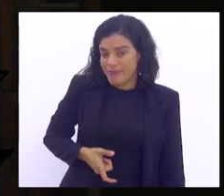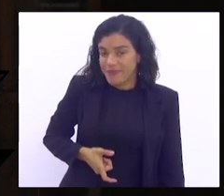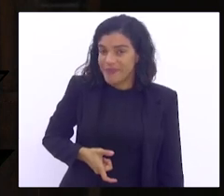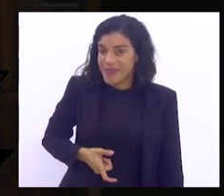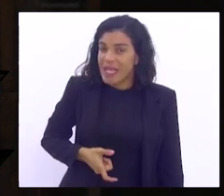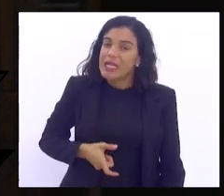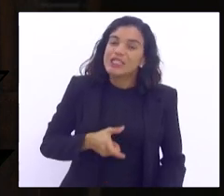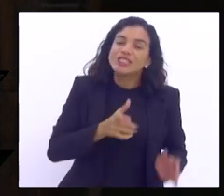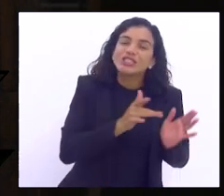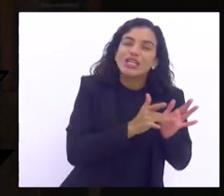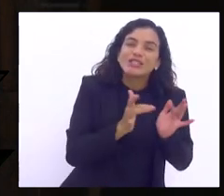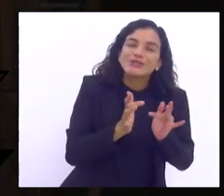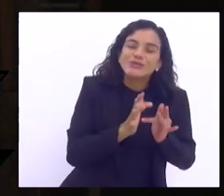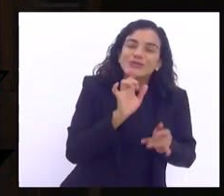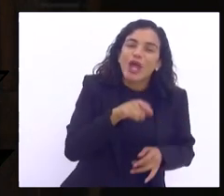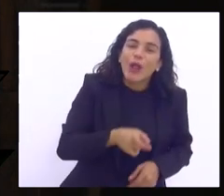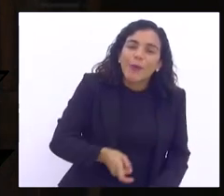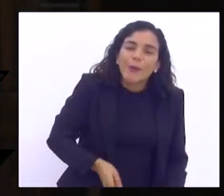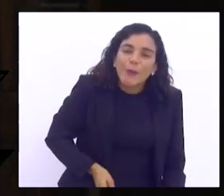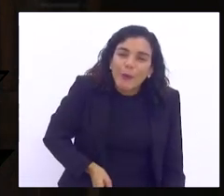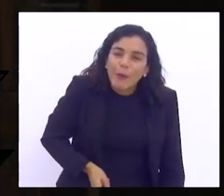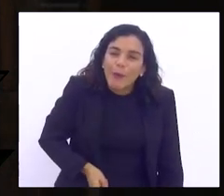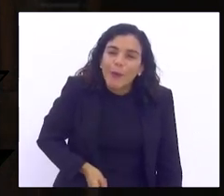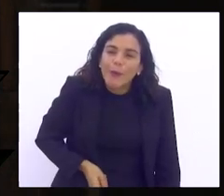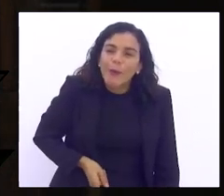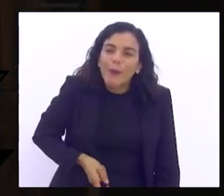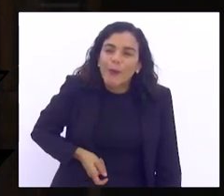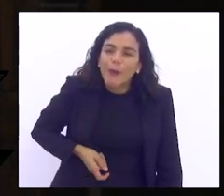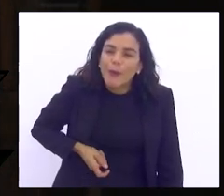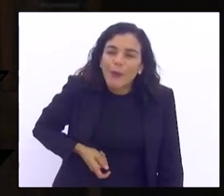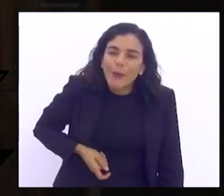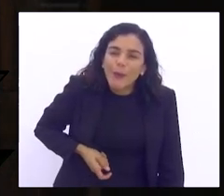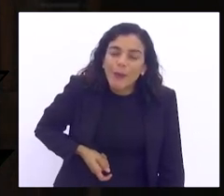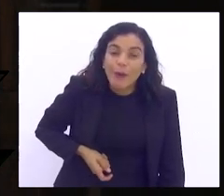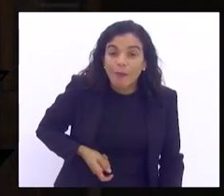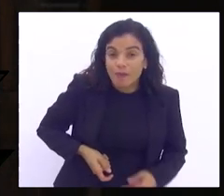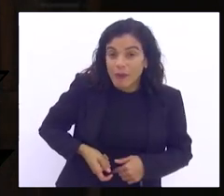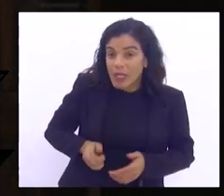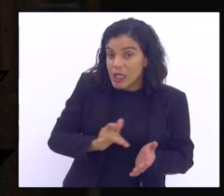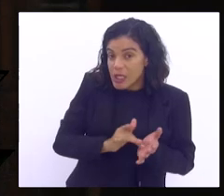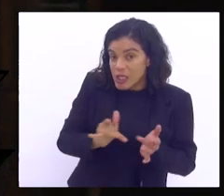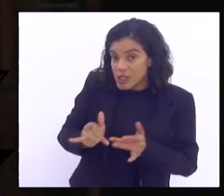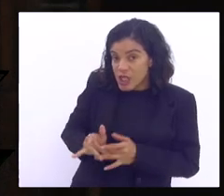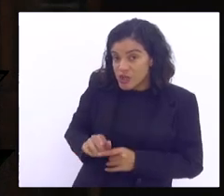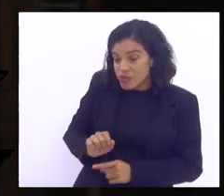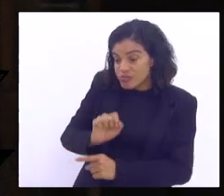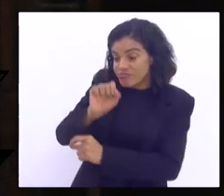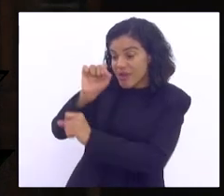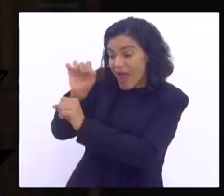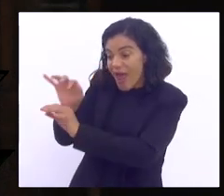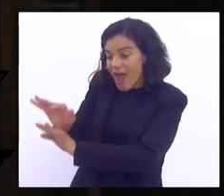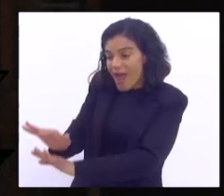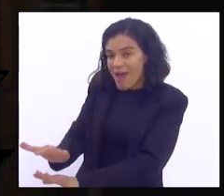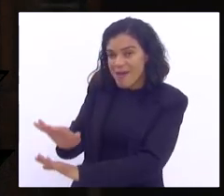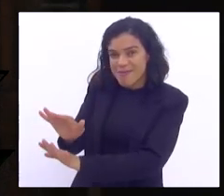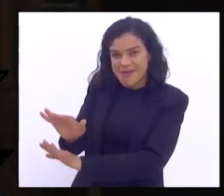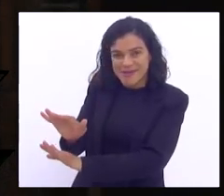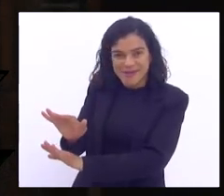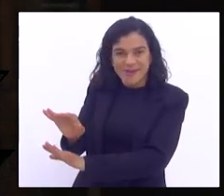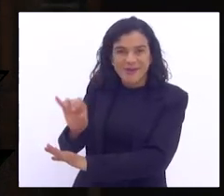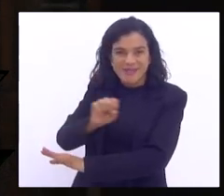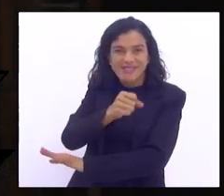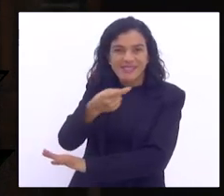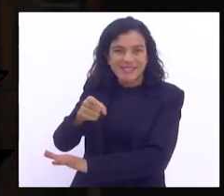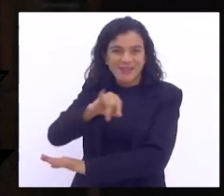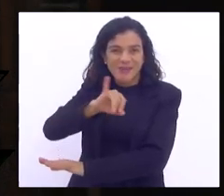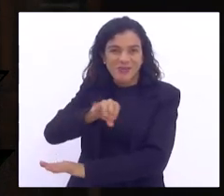Jesus não era um zigoto. Ali era um feto. E Jesus santificou São João Batista. Como Nossa Senhora disse, Isabel disse,